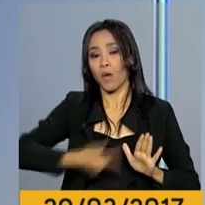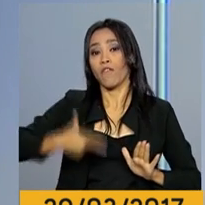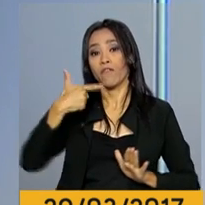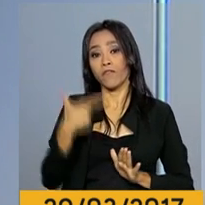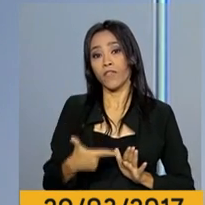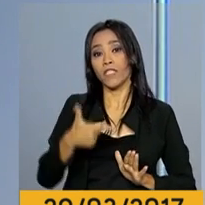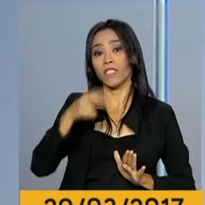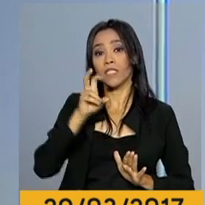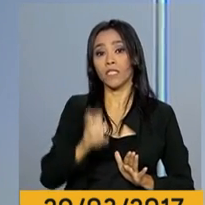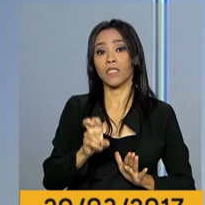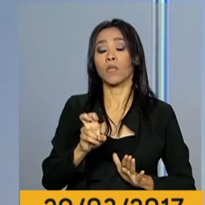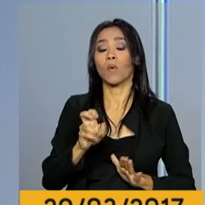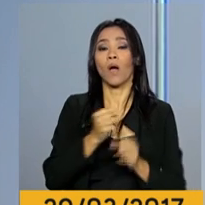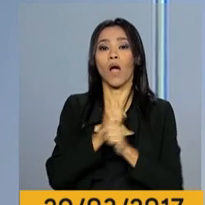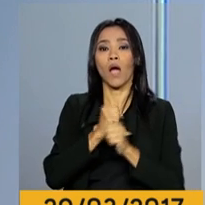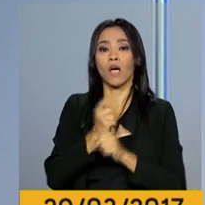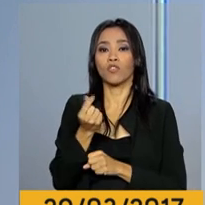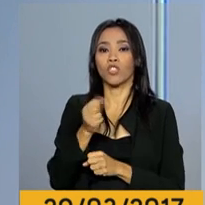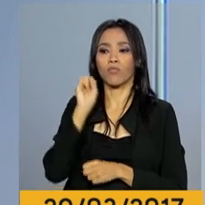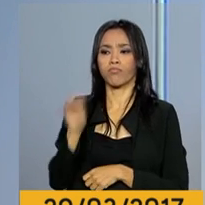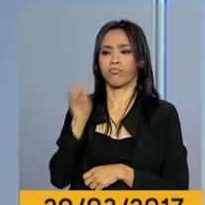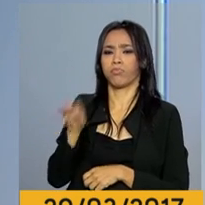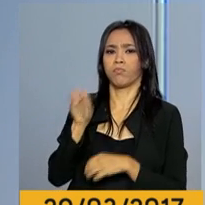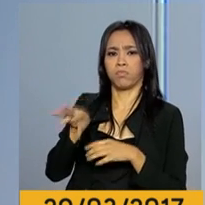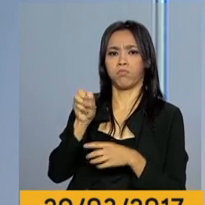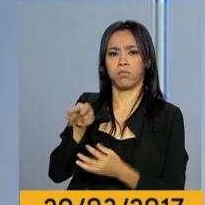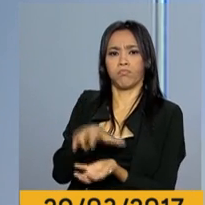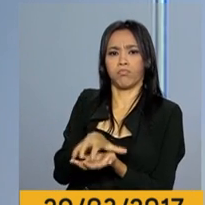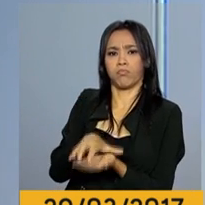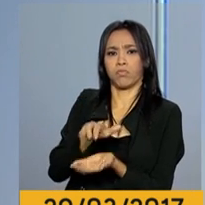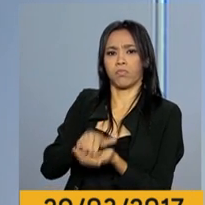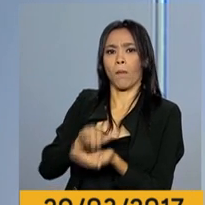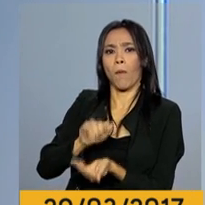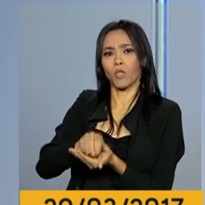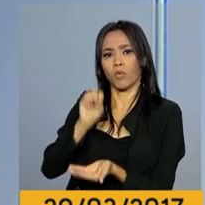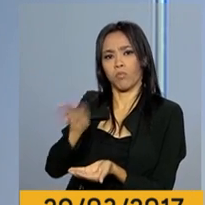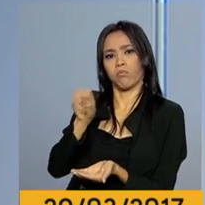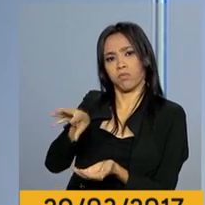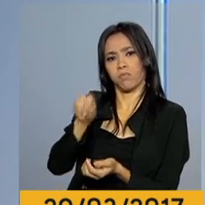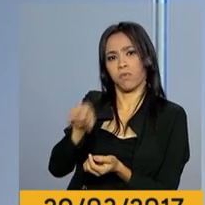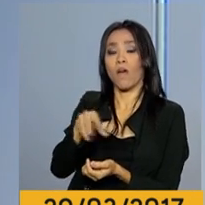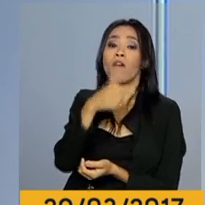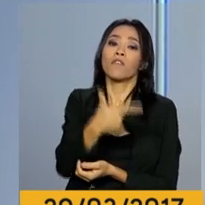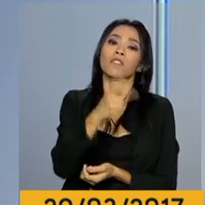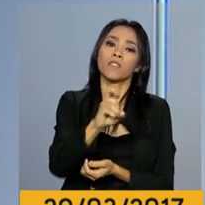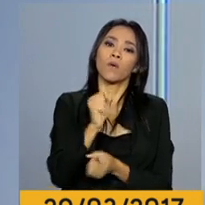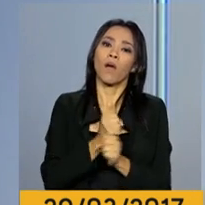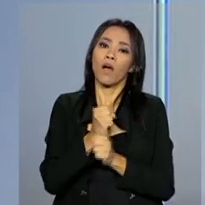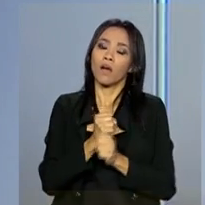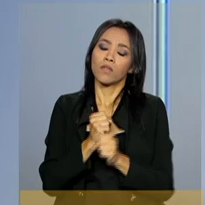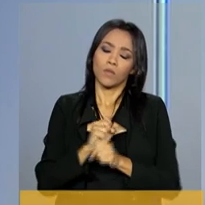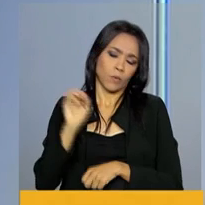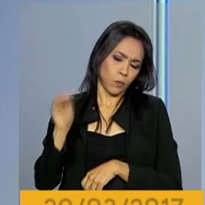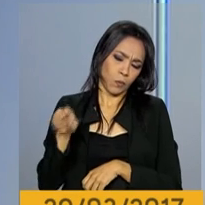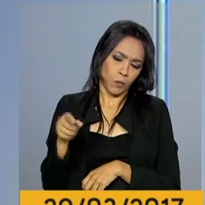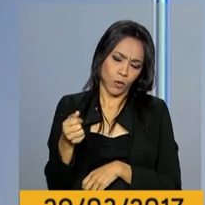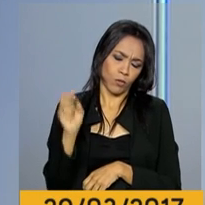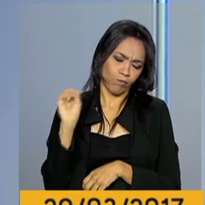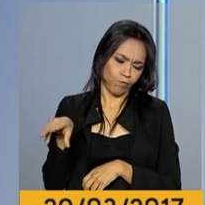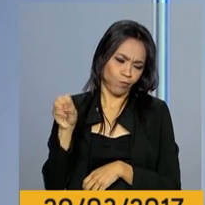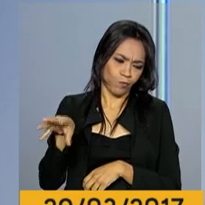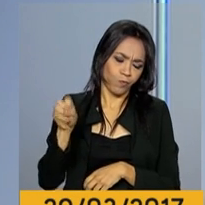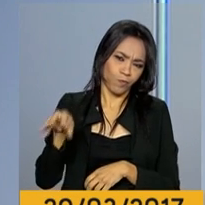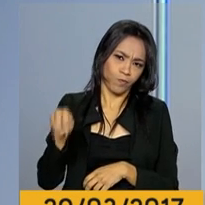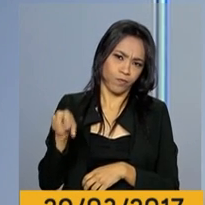contribuição nós estamos aumentando evidentemente período de contribuição não é 25 anos você faz 25 anos de contribuição